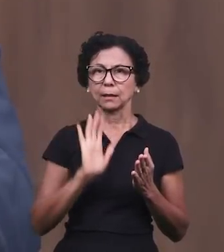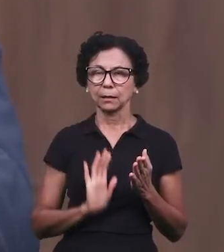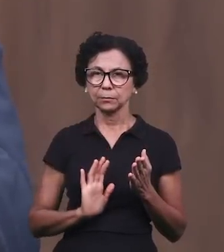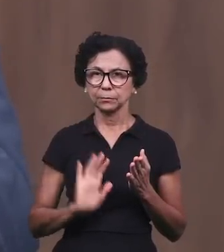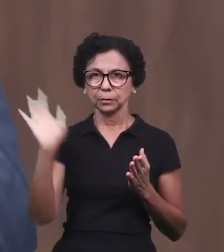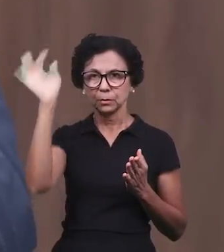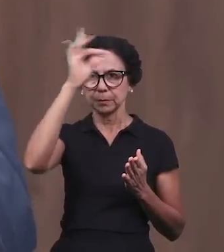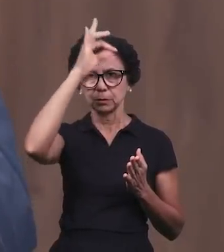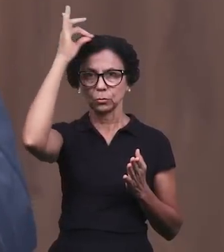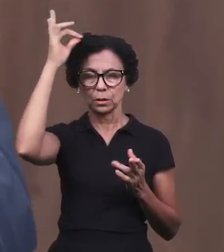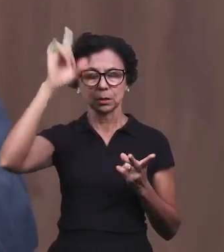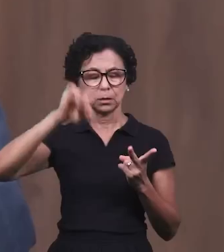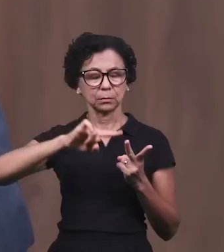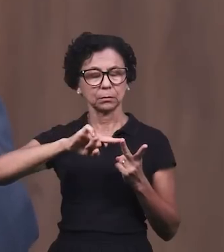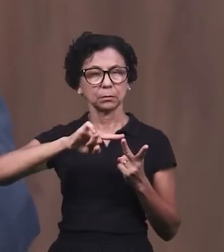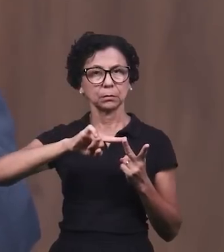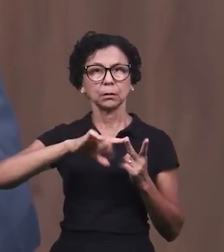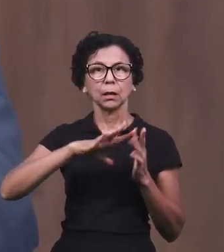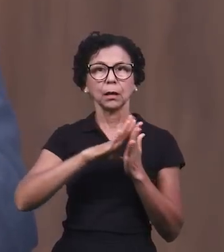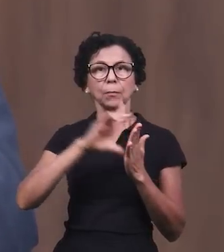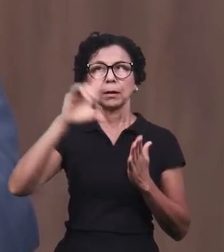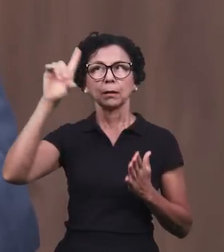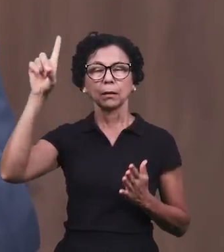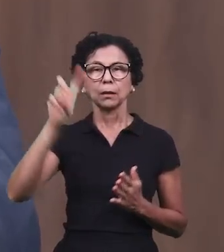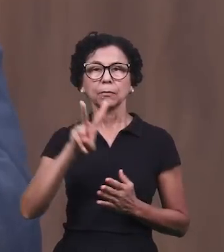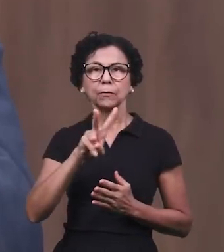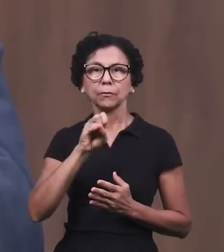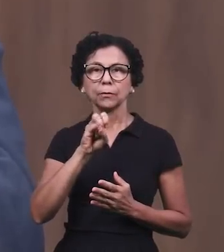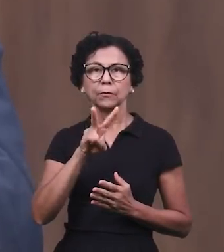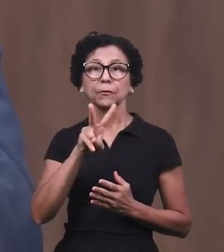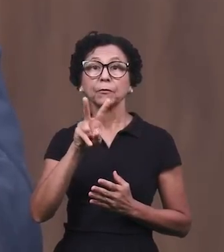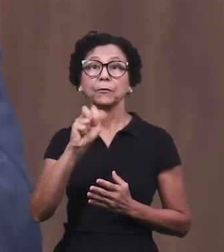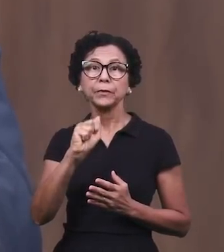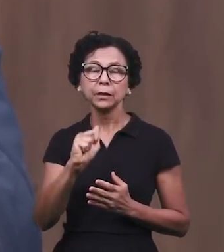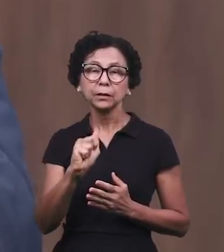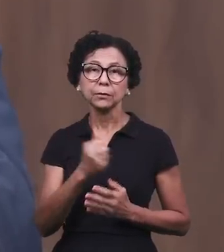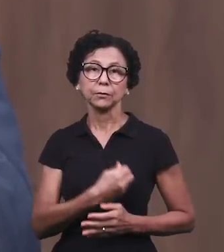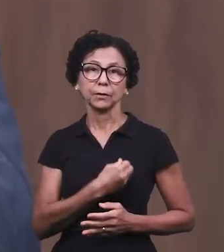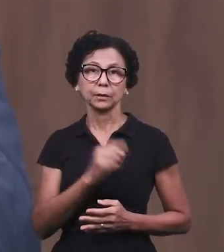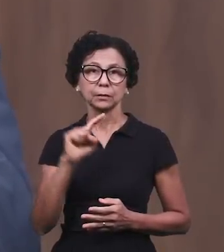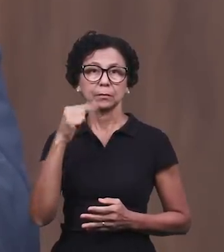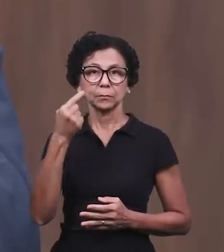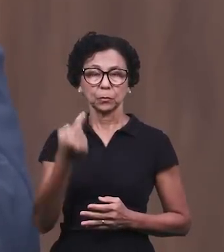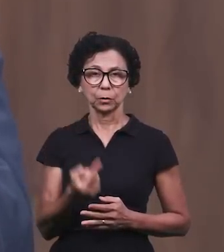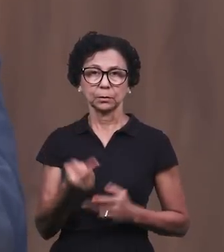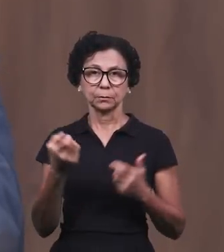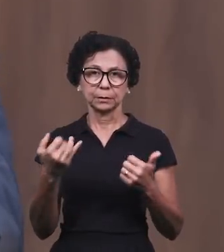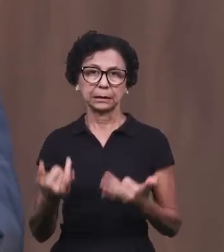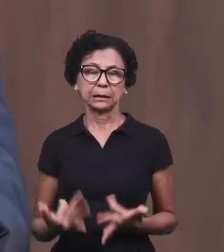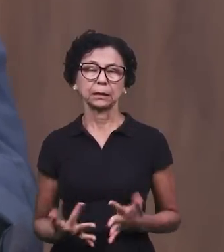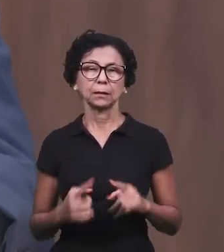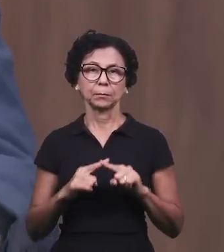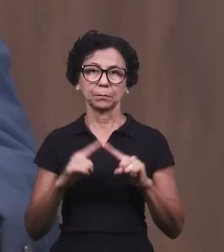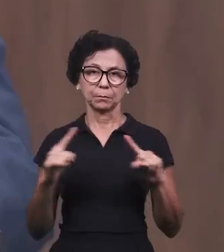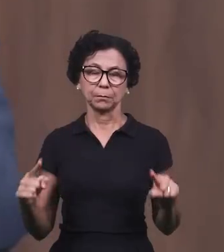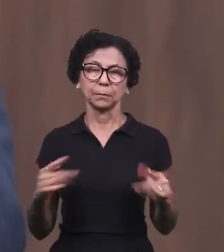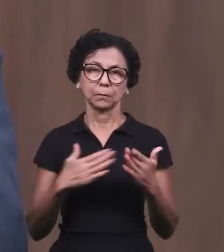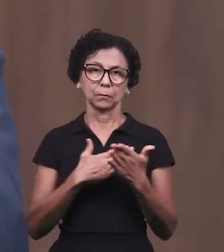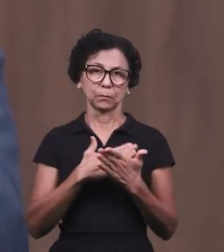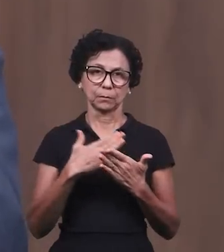aqui, existe depois a palavra viva, que é outro assunto que nós vamos abordar aqui. Mas nesse início